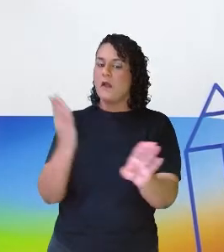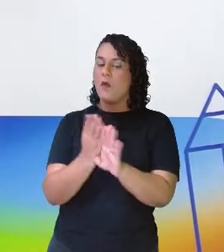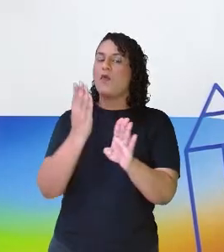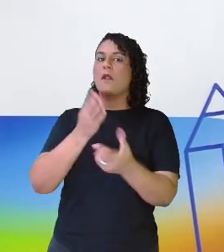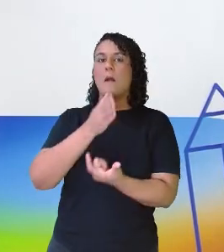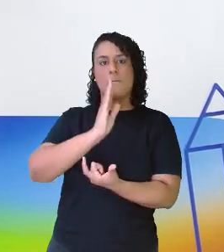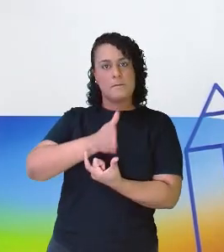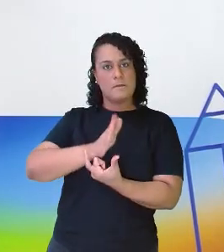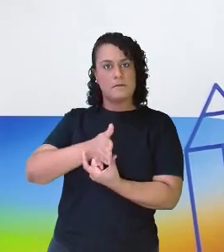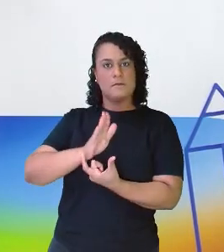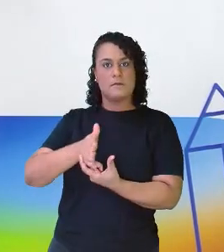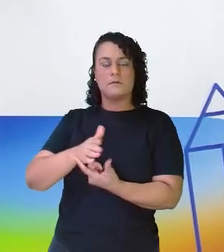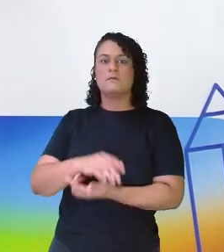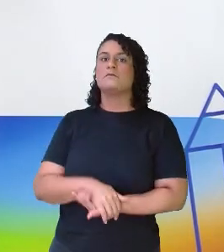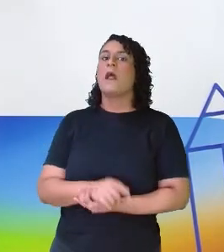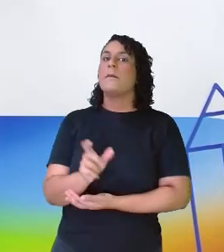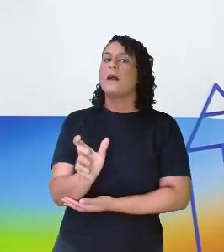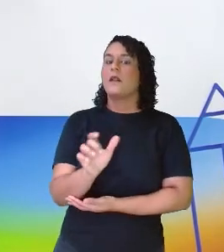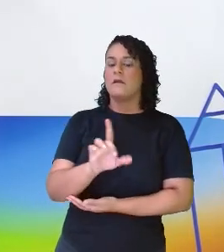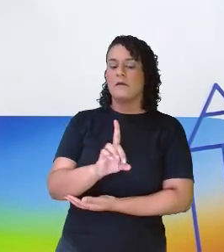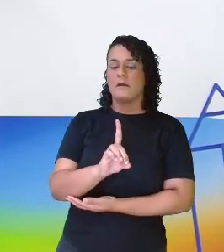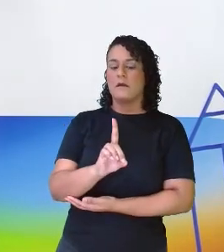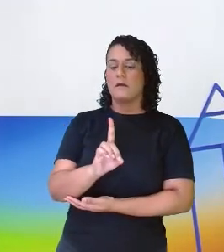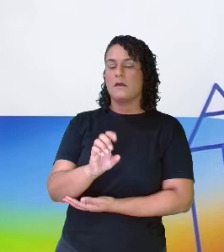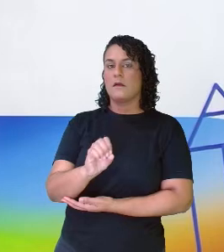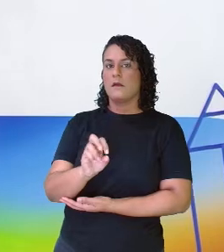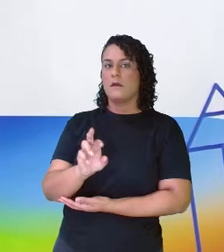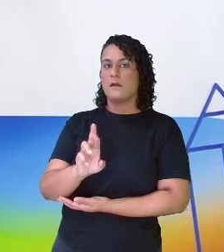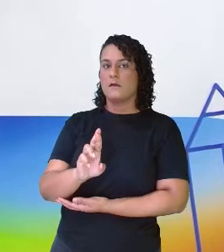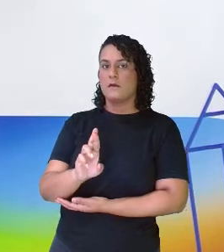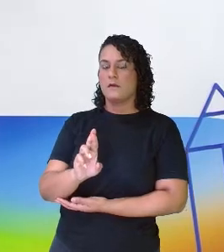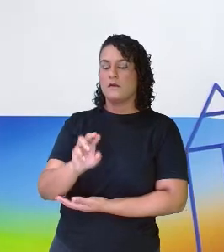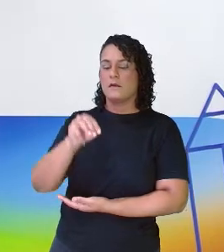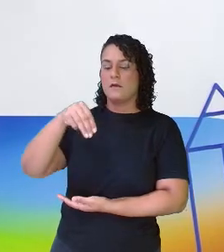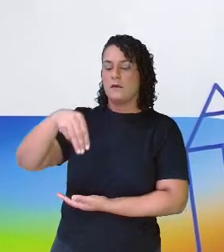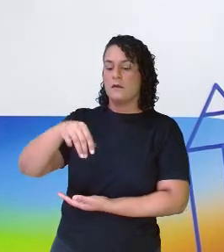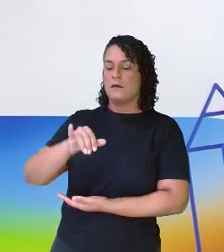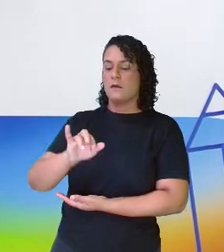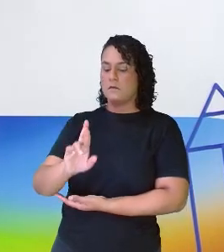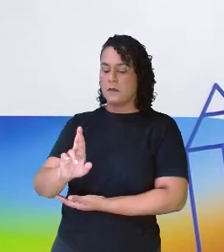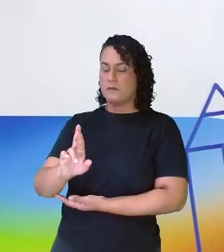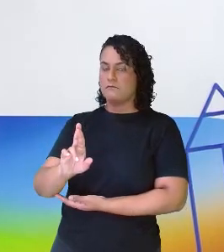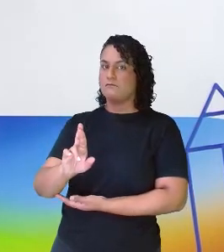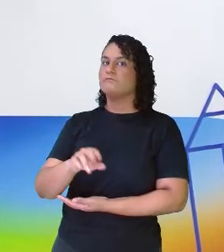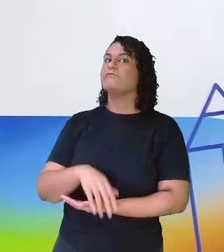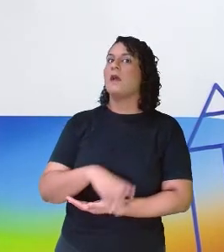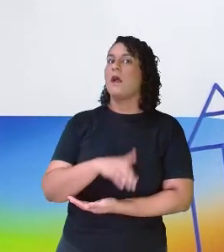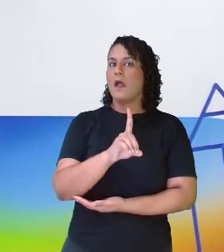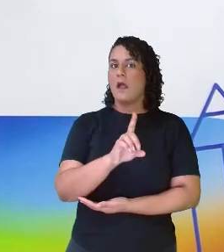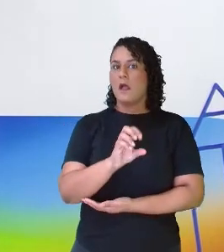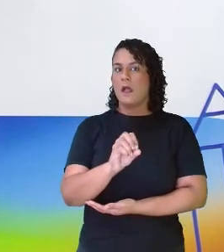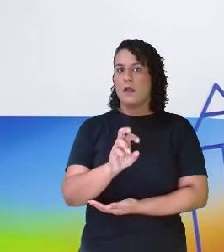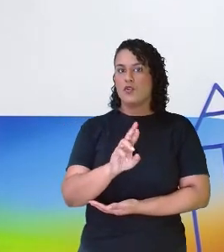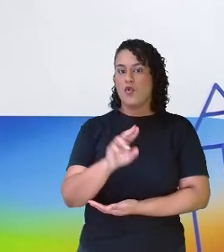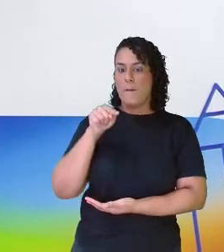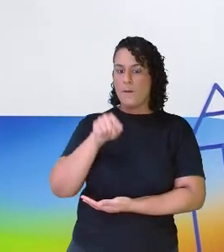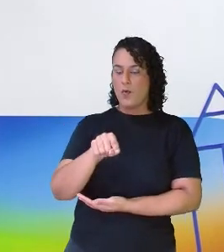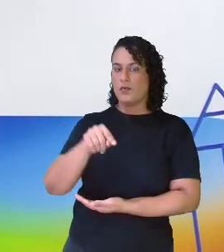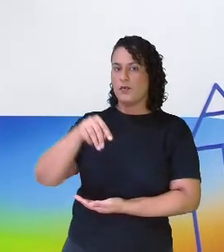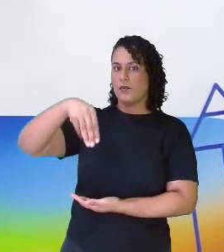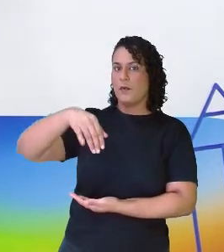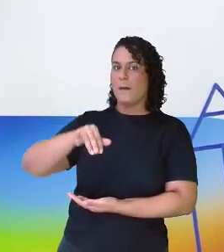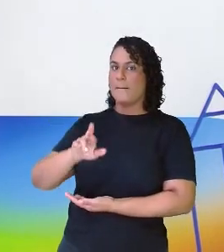tem dormir. Olha só, tá separado por um ponto. Vocês estão vendo? O dor e aqui o